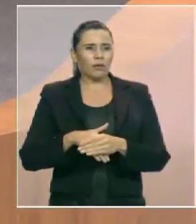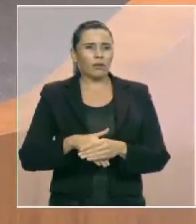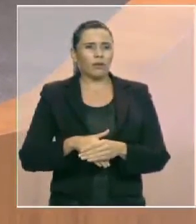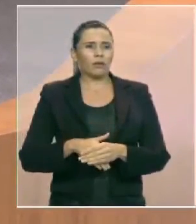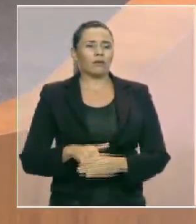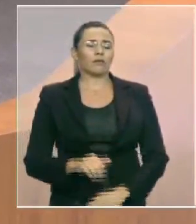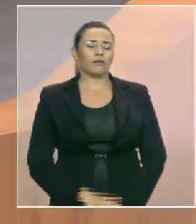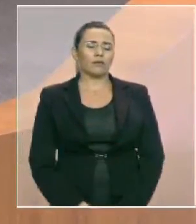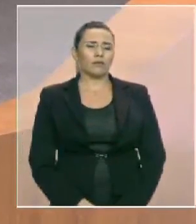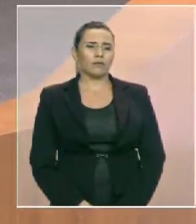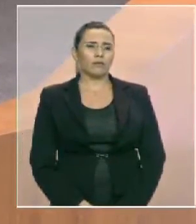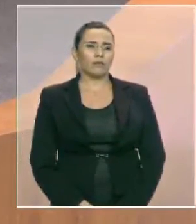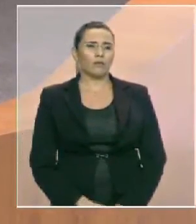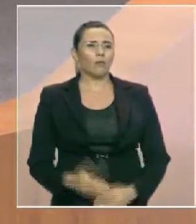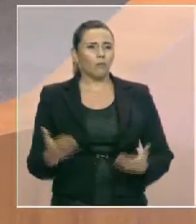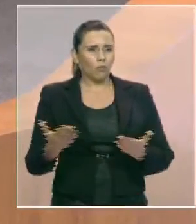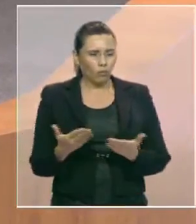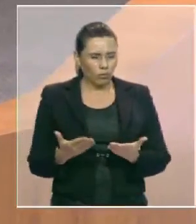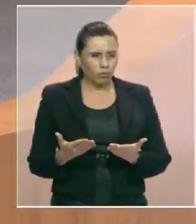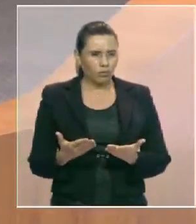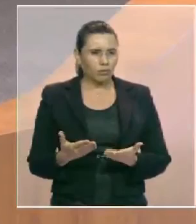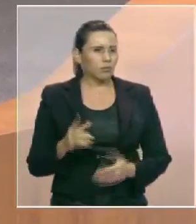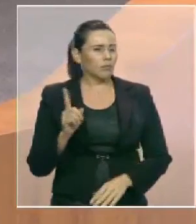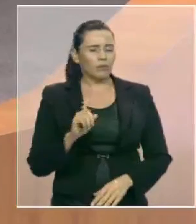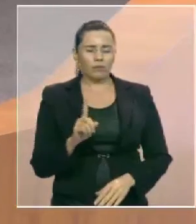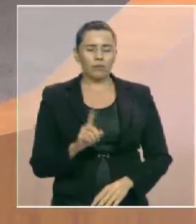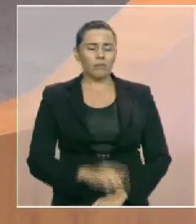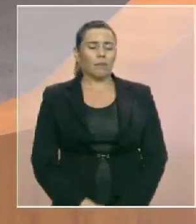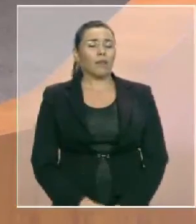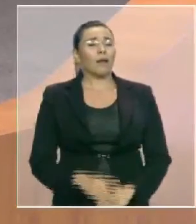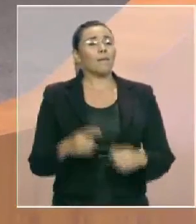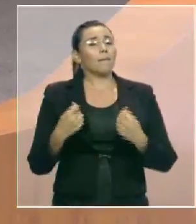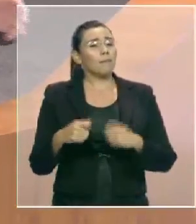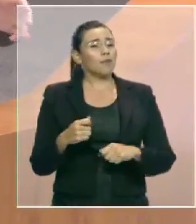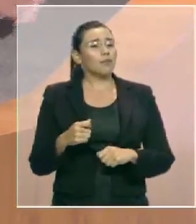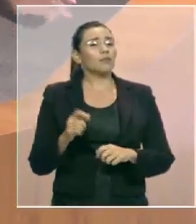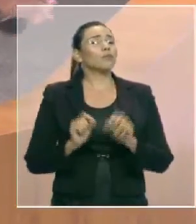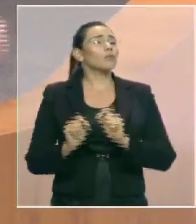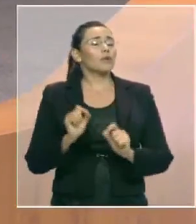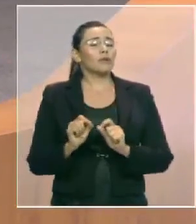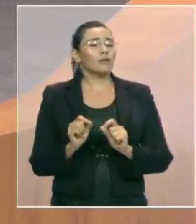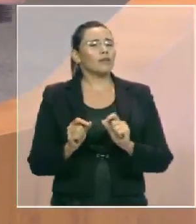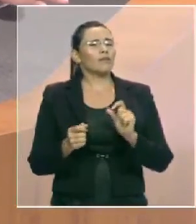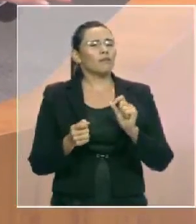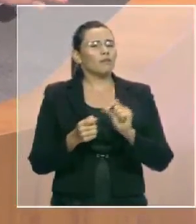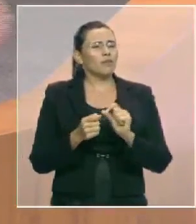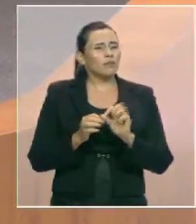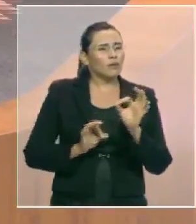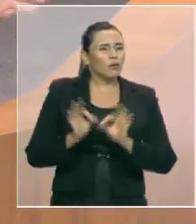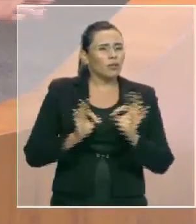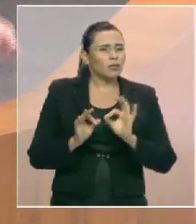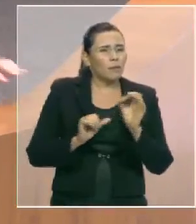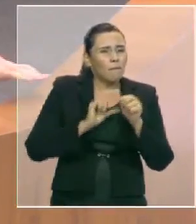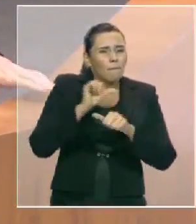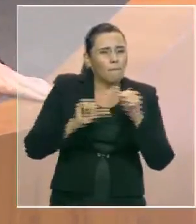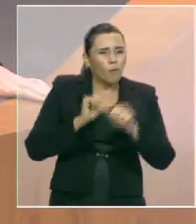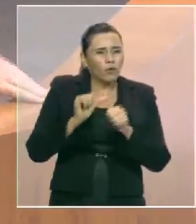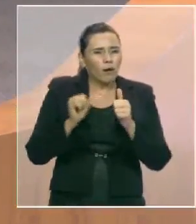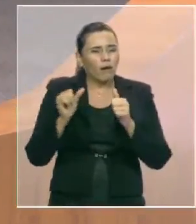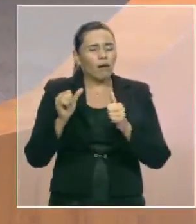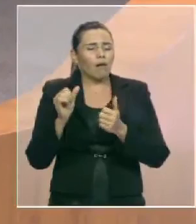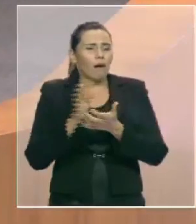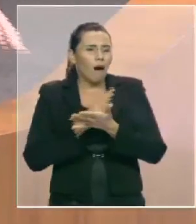podemos sim fazer as mudanças necessárias, as emendas necessárias a este projeto para que ele possa, enfim, virar um projeto